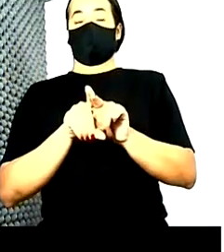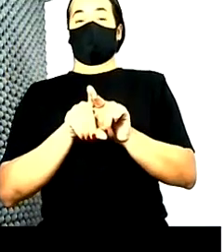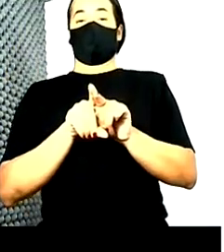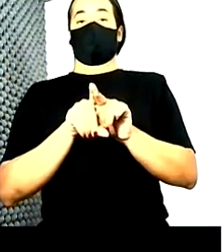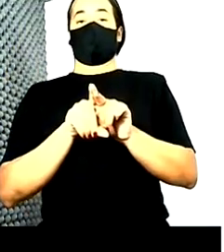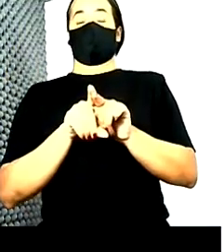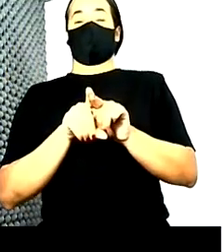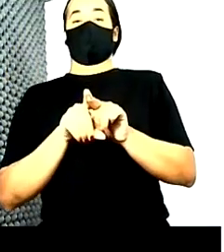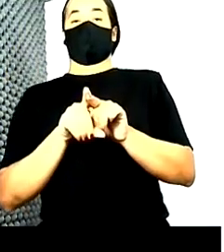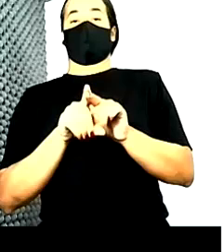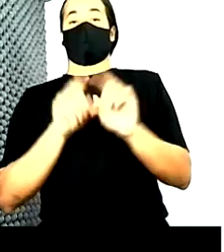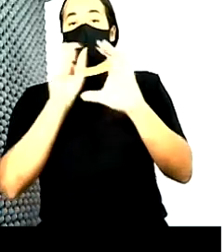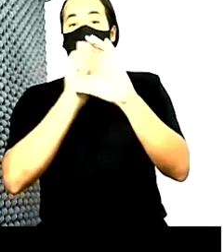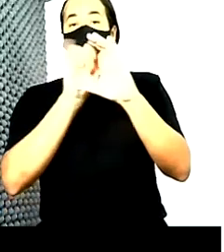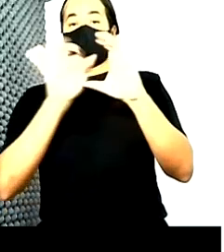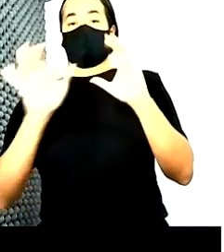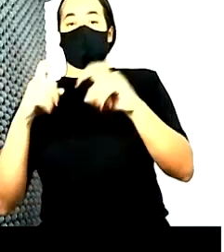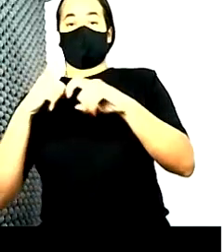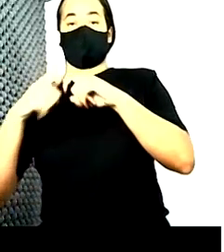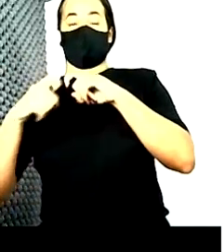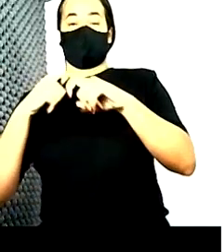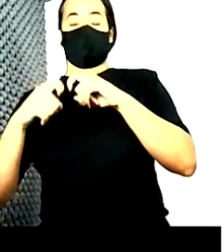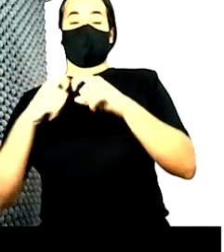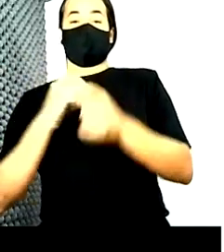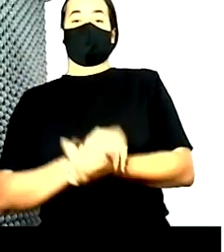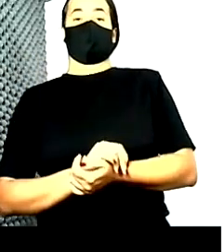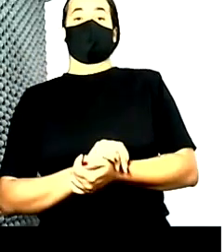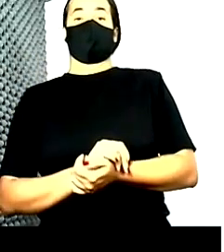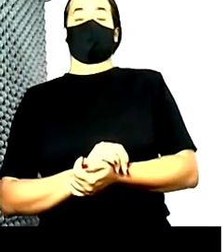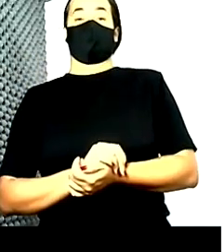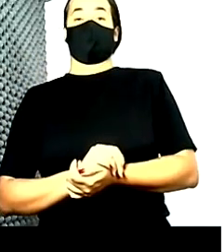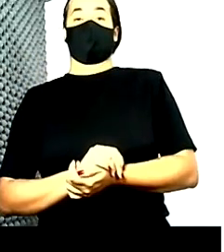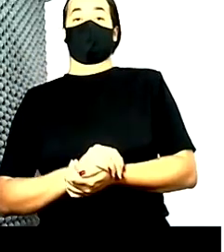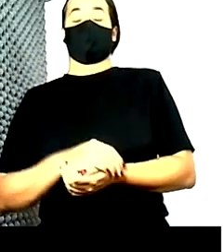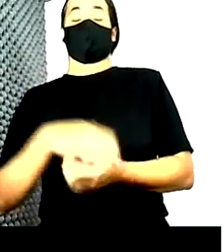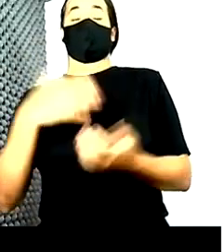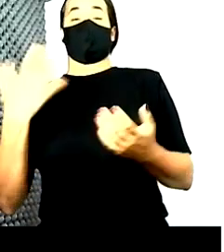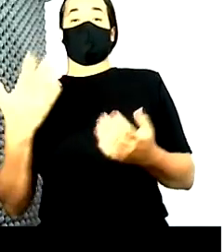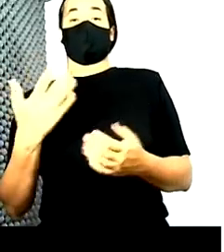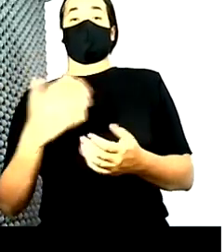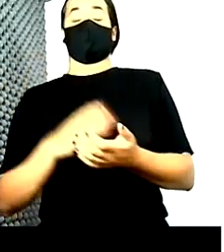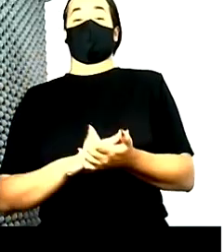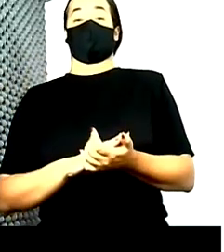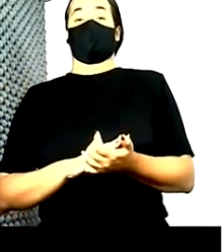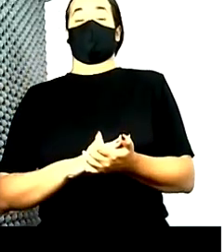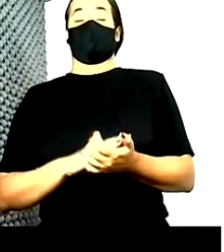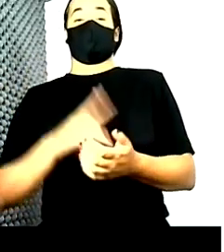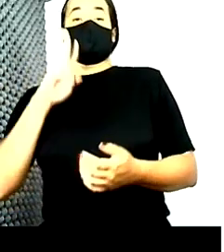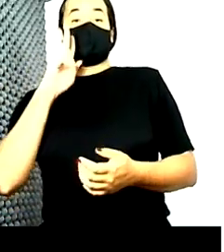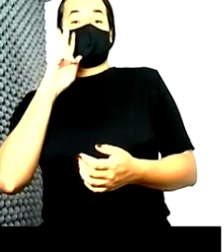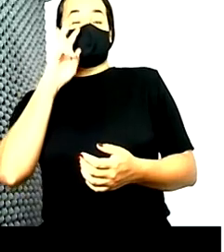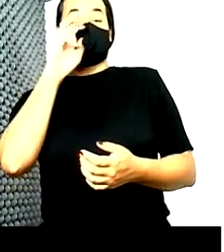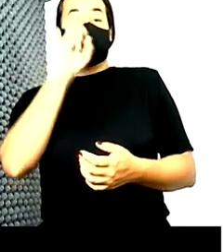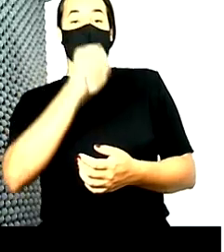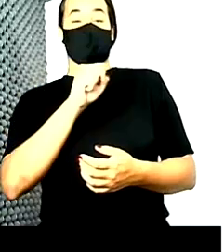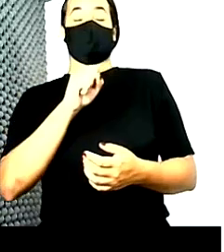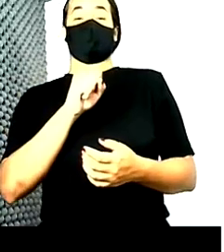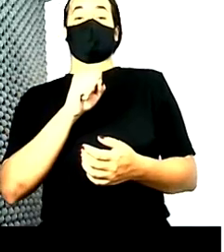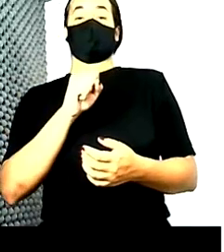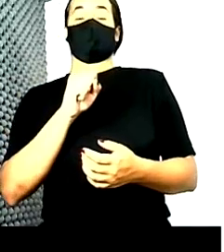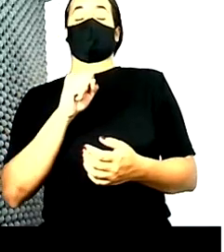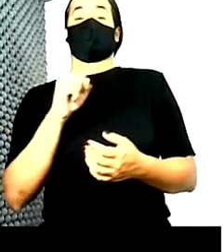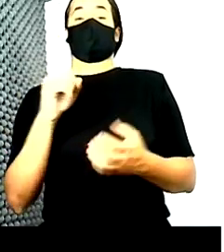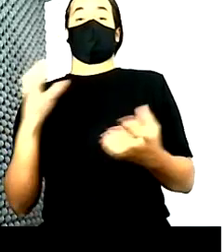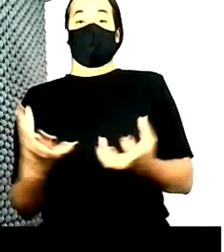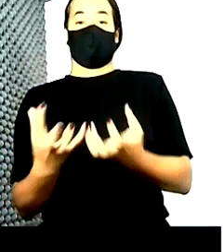lembra que eu falei disso no slide anterior? A intensificação da atividade hormonal, o amadurecimento dos